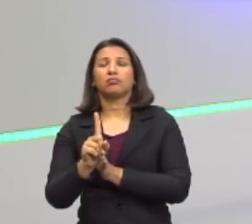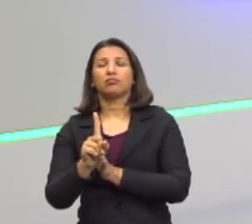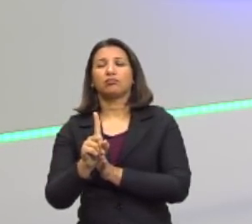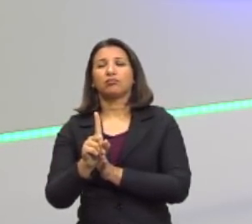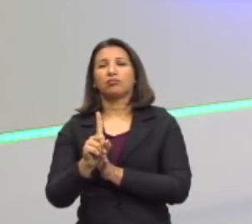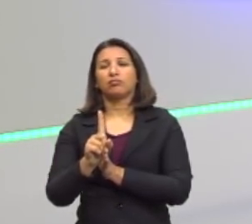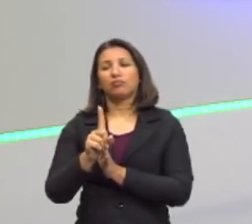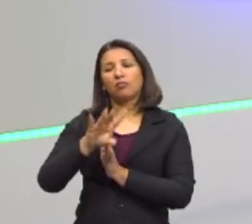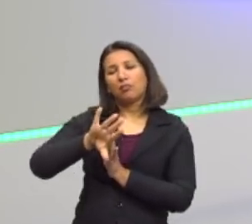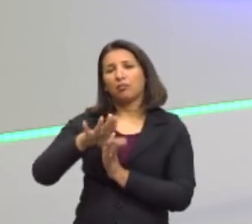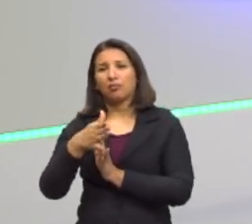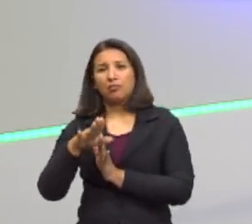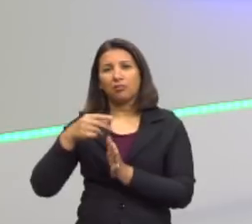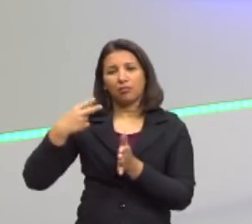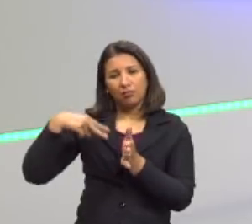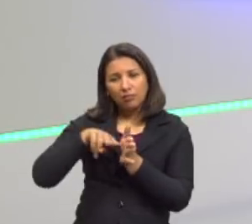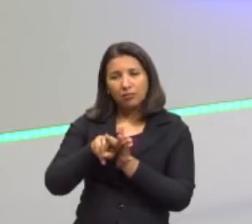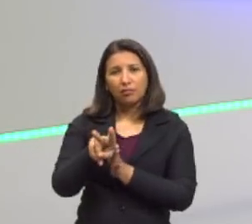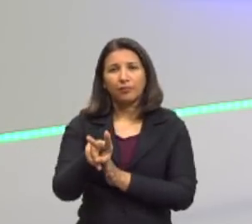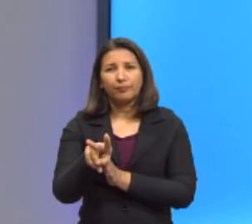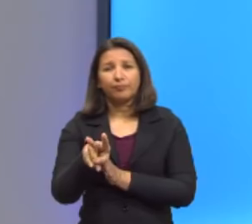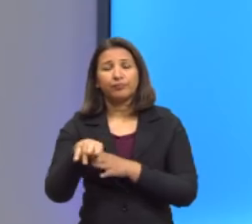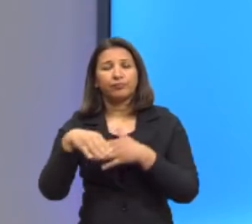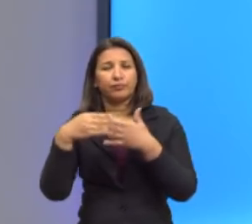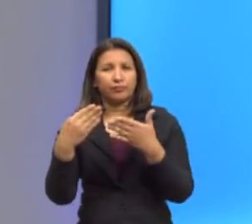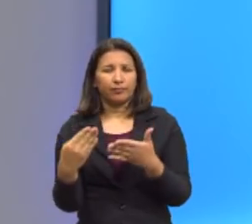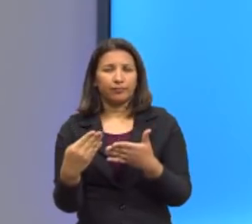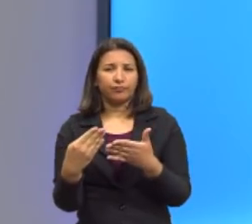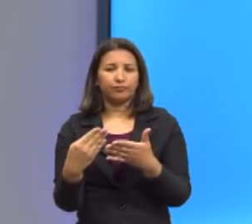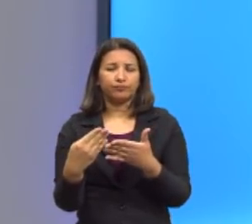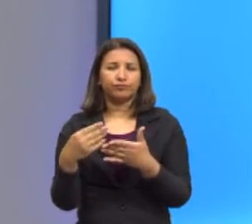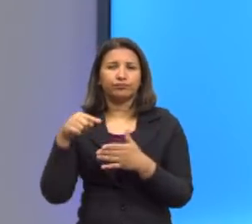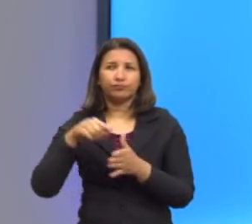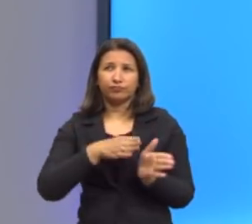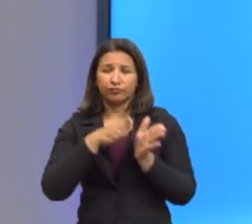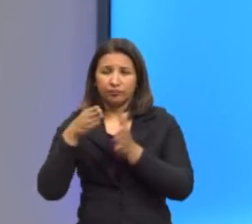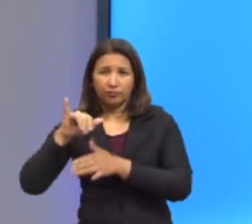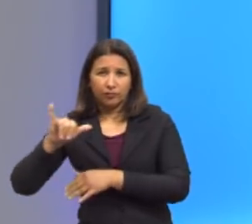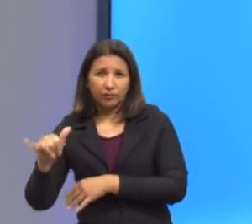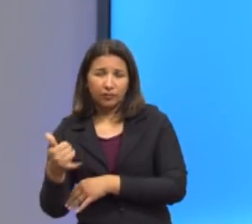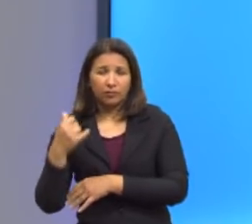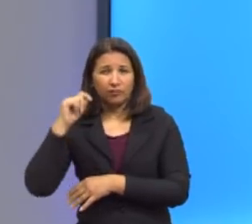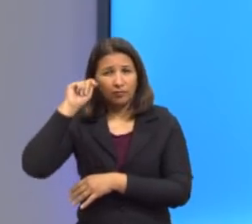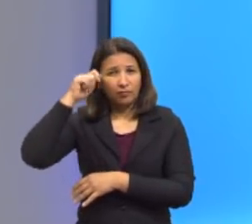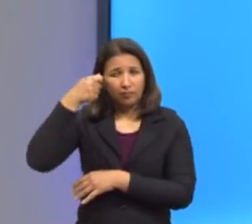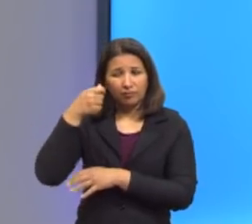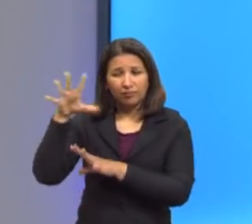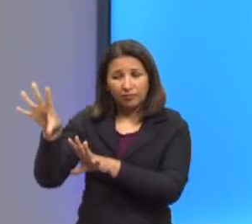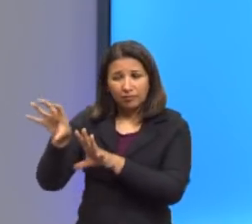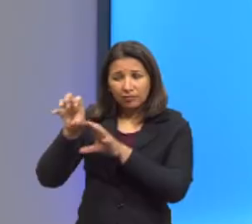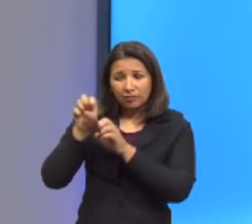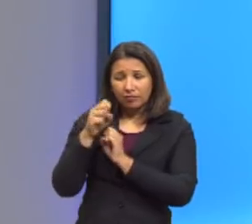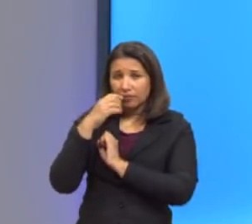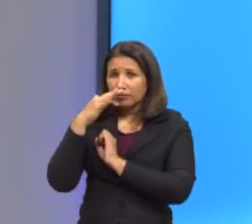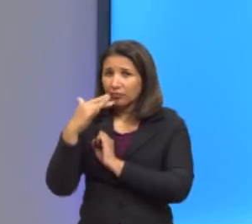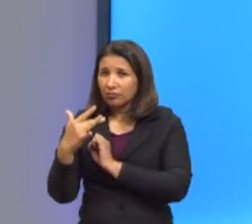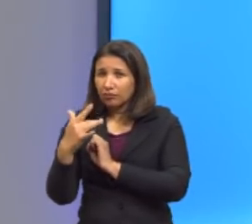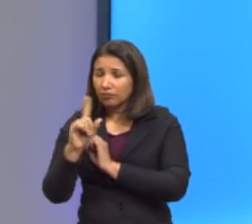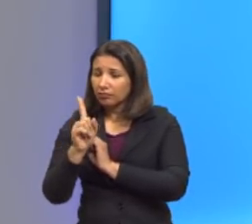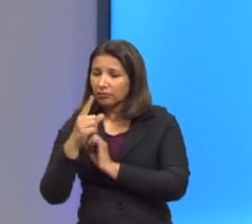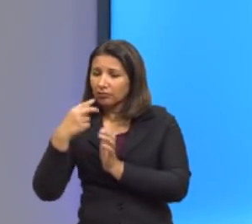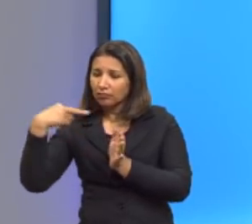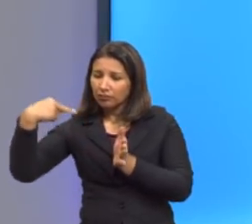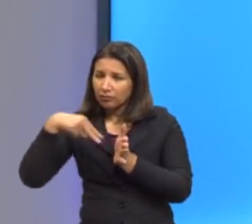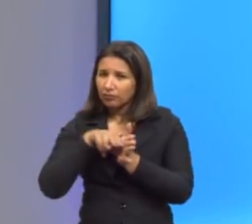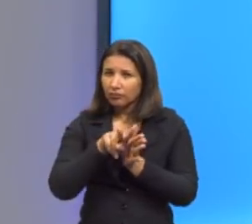devolve parcialmente, né? Então, ele acaba absorvendo essas cores e não reflete, então, você vai